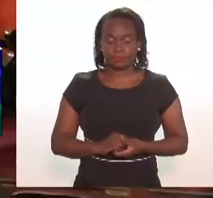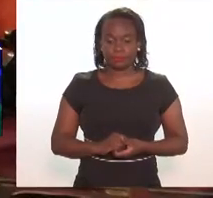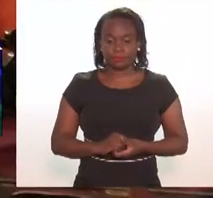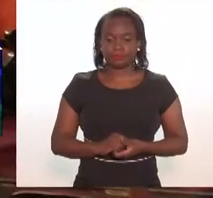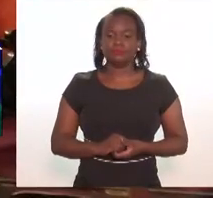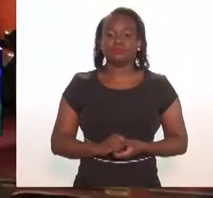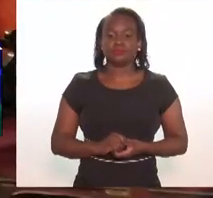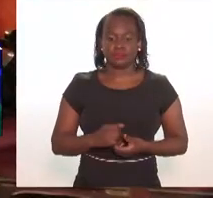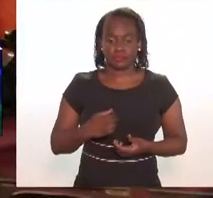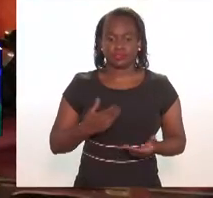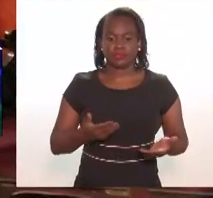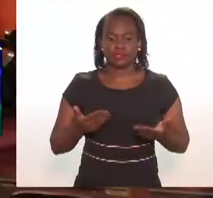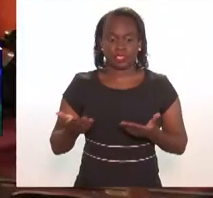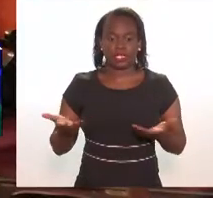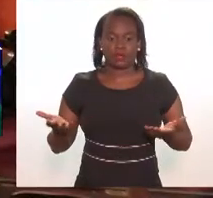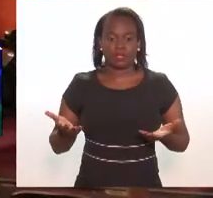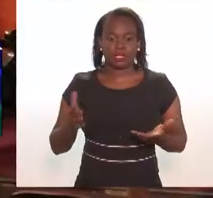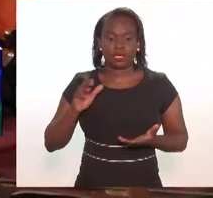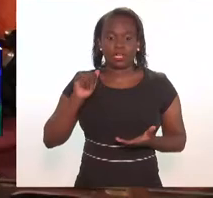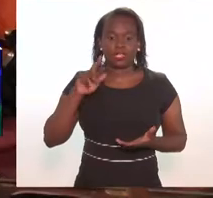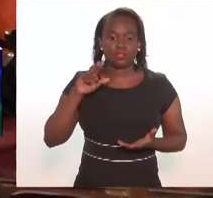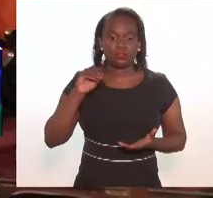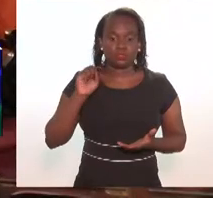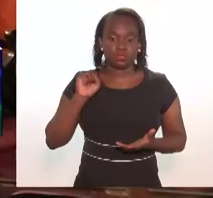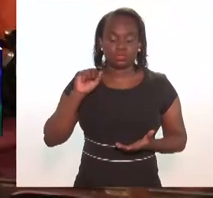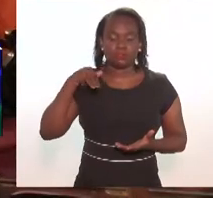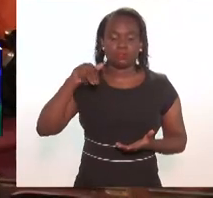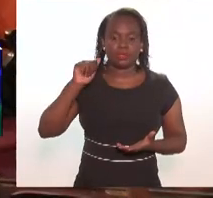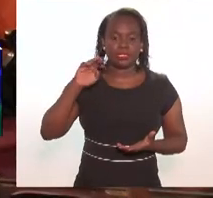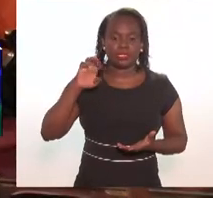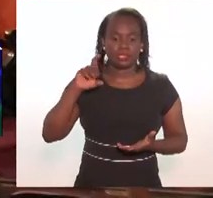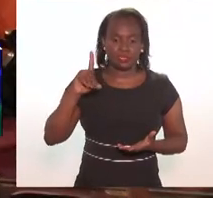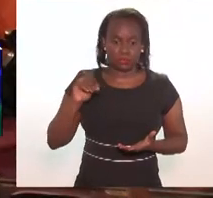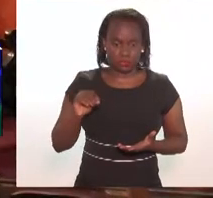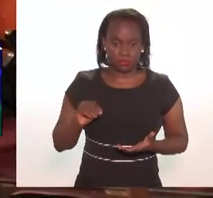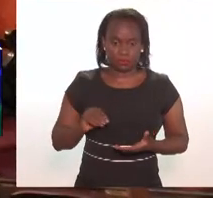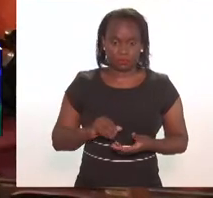Eu vou conceder aqui, Carlos Macedo.